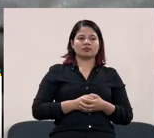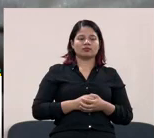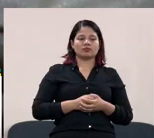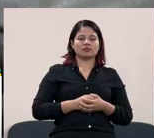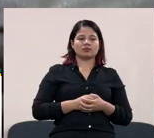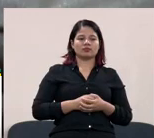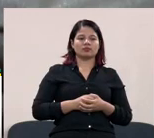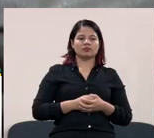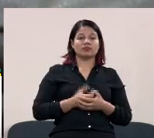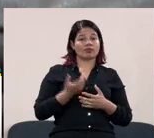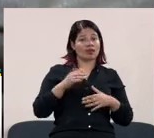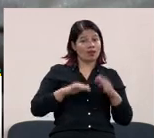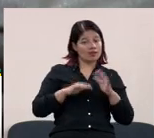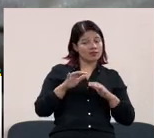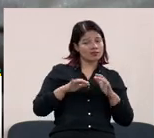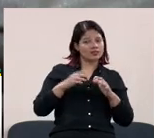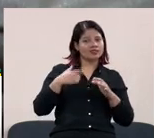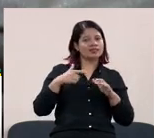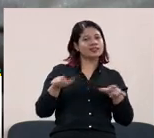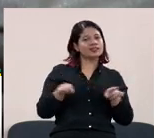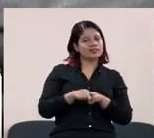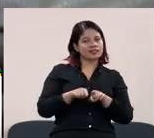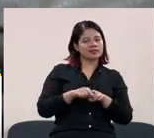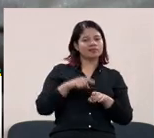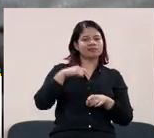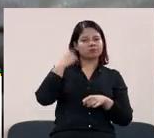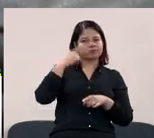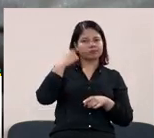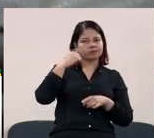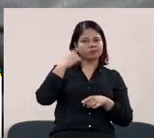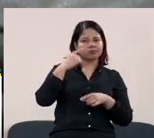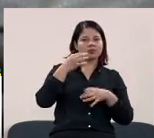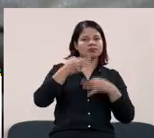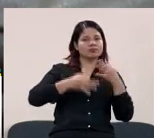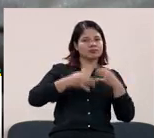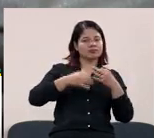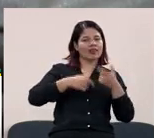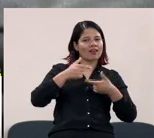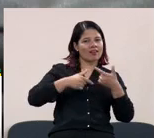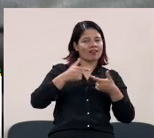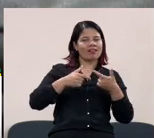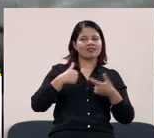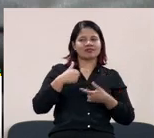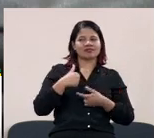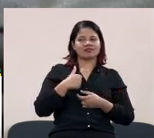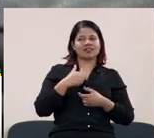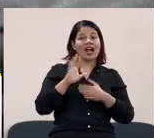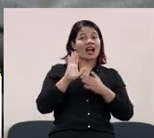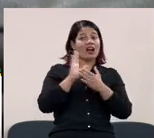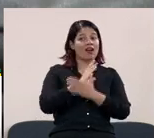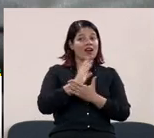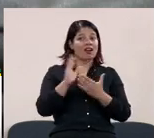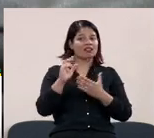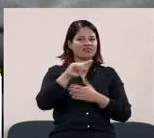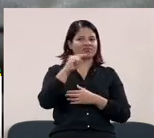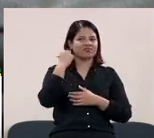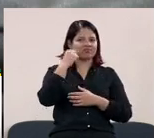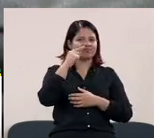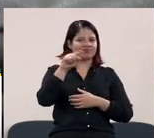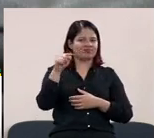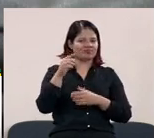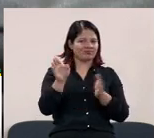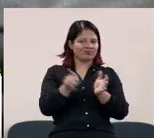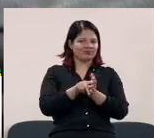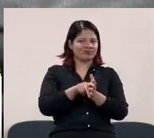algumas vezes sou advogado. Tem o pessoal da advocacia que fica até um pouco chateado comigo que,